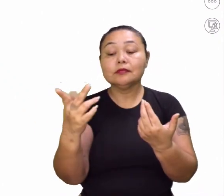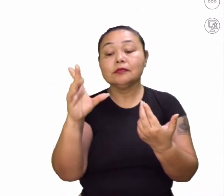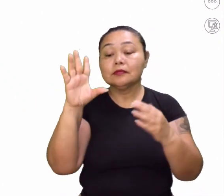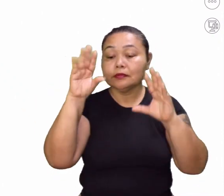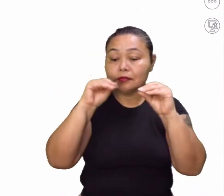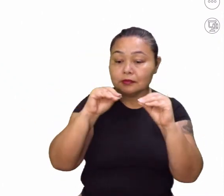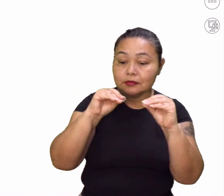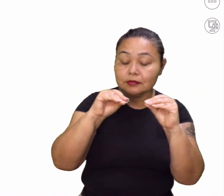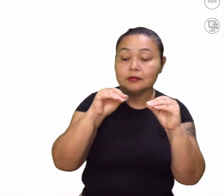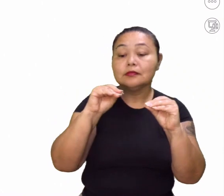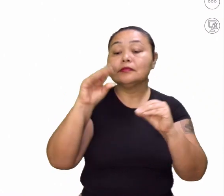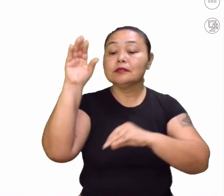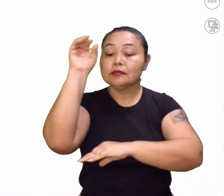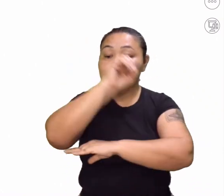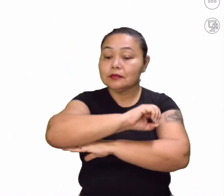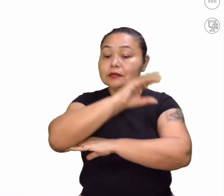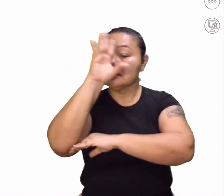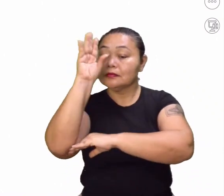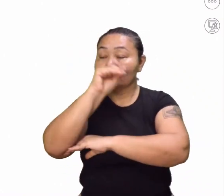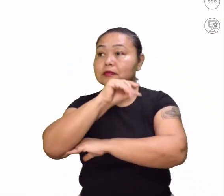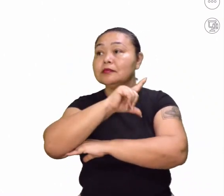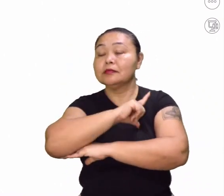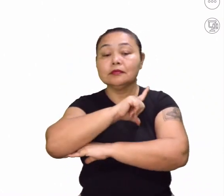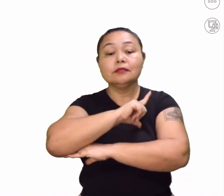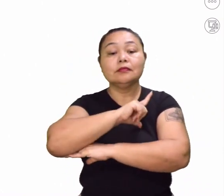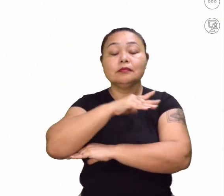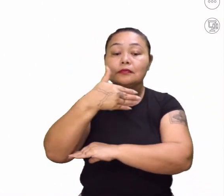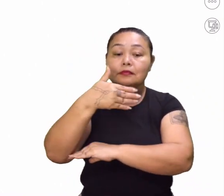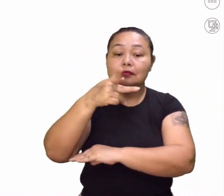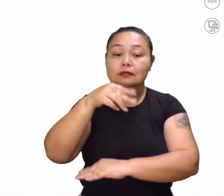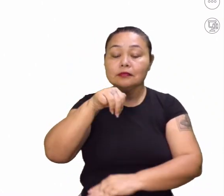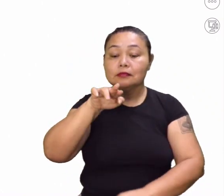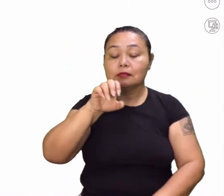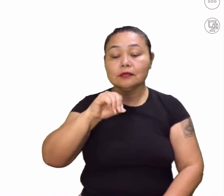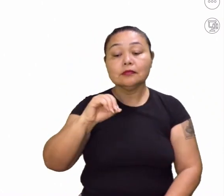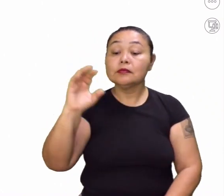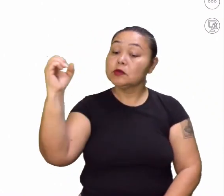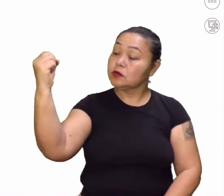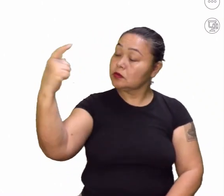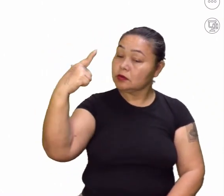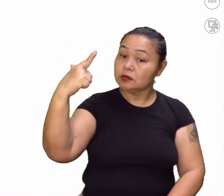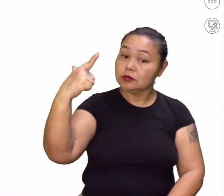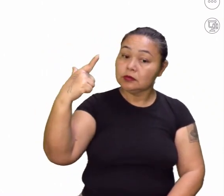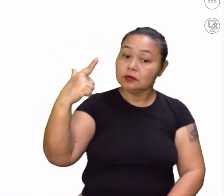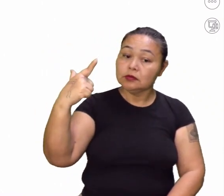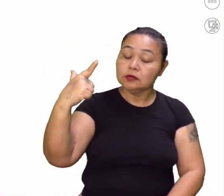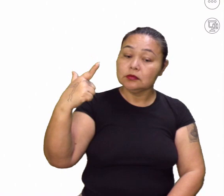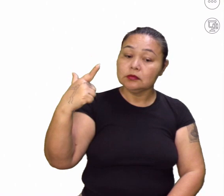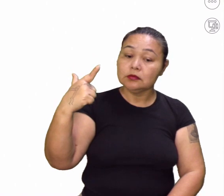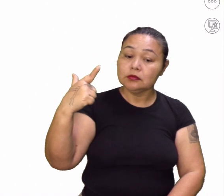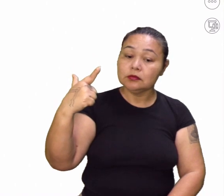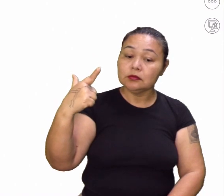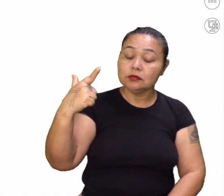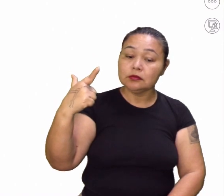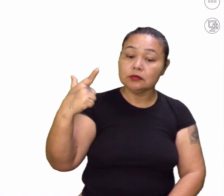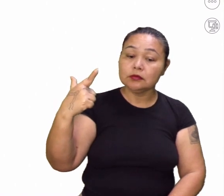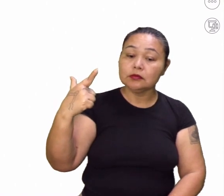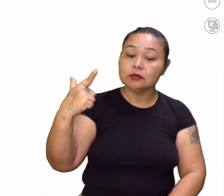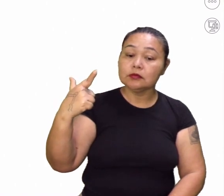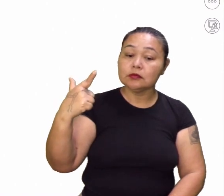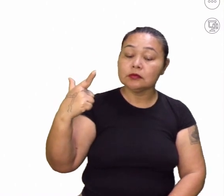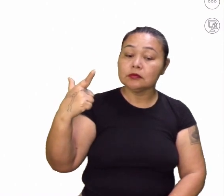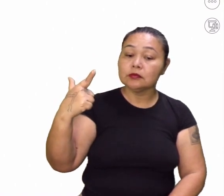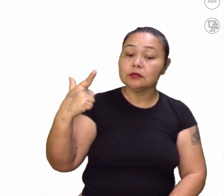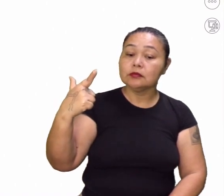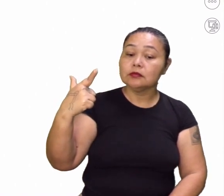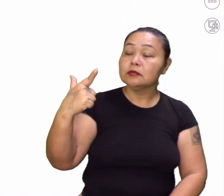noite. Noites e dias iguais. Por quê? Durante o equinócio, o Sol, a gente vai ter a seguinte situação aí, ó. Olha